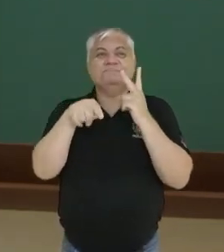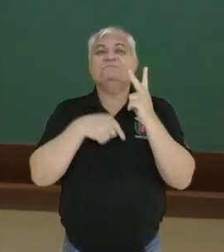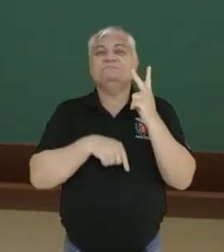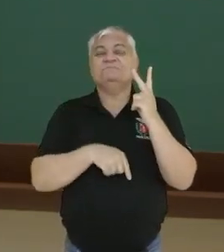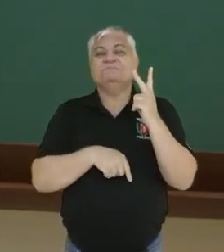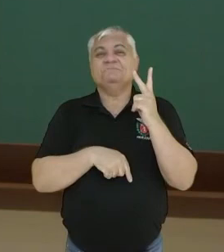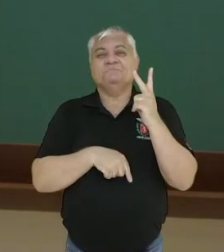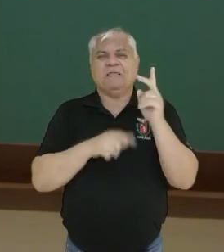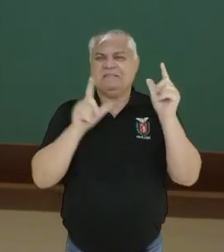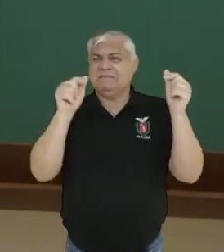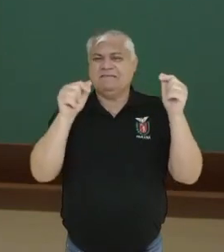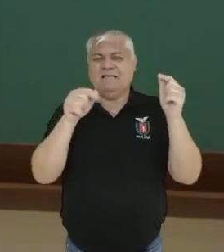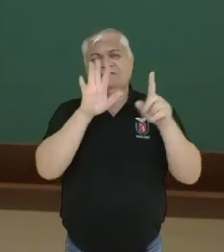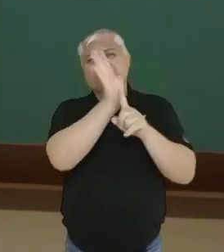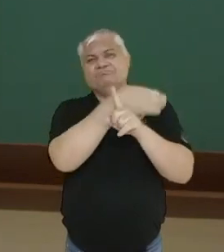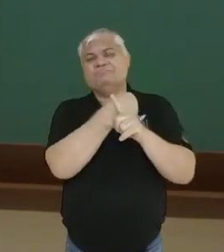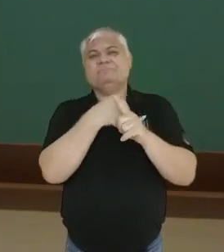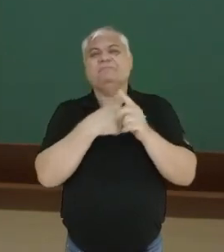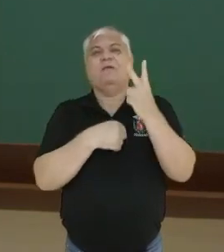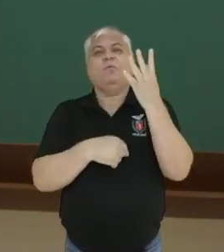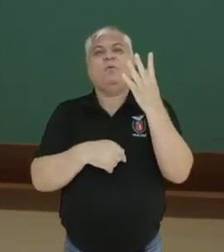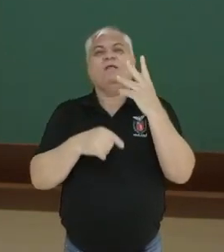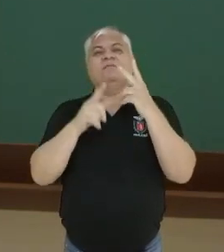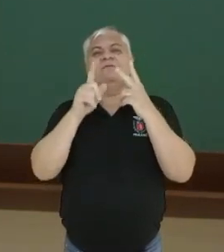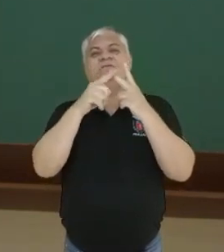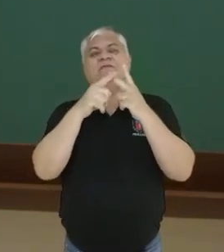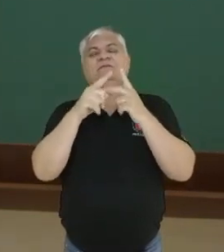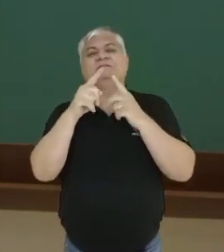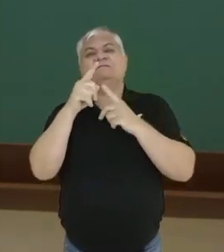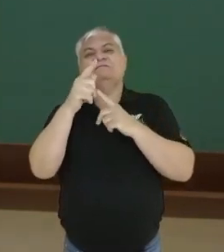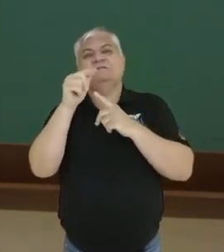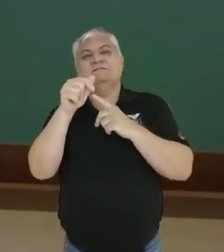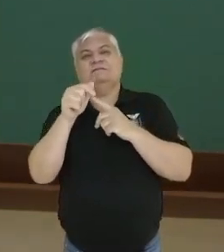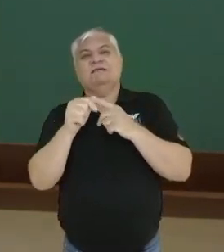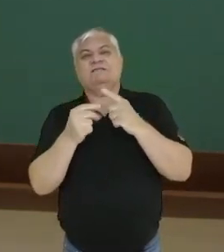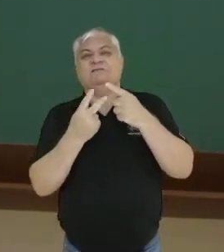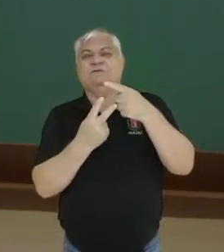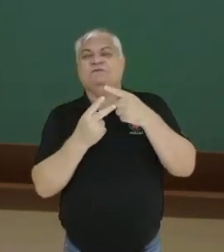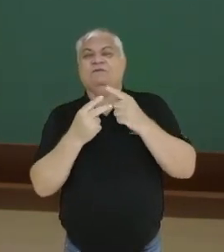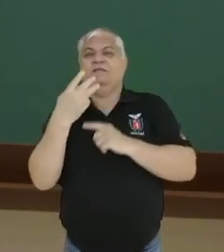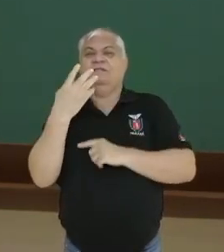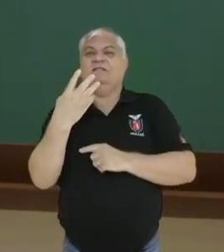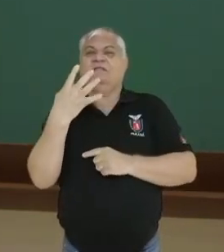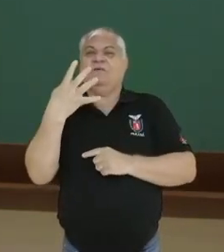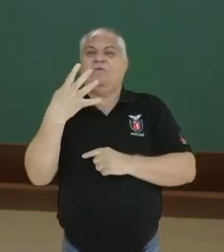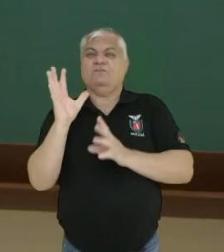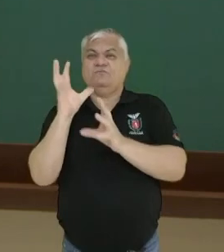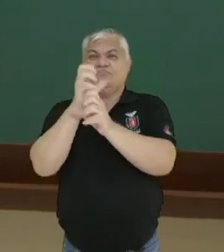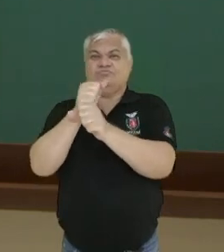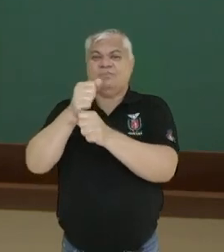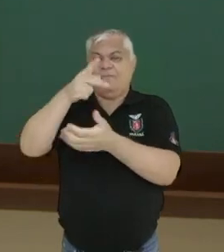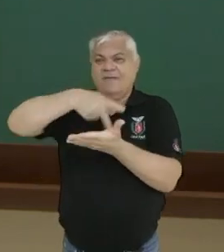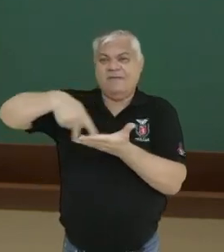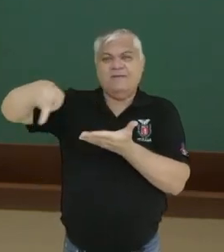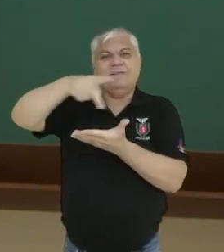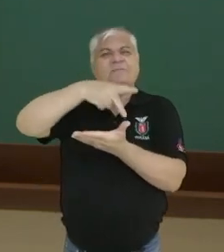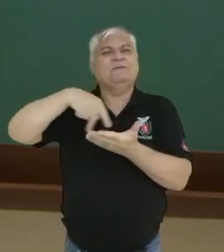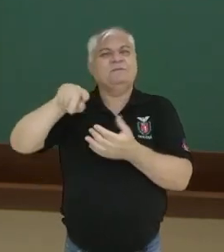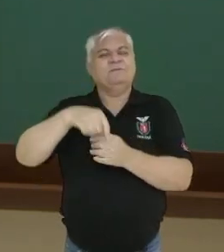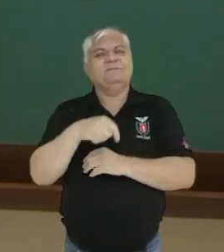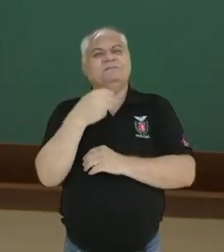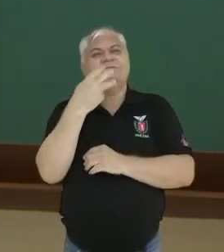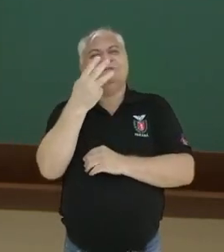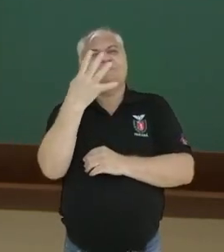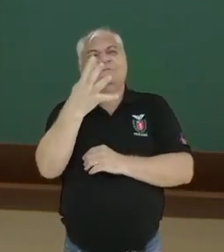anula a outra, dá 17. 34 metros quadrados a área desse triângulo azul. Fica bem tranquilo, né? Usando